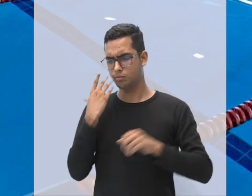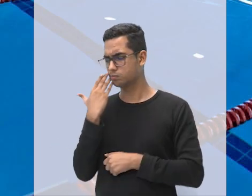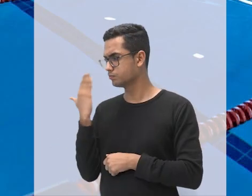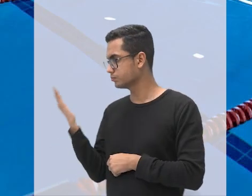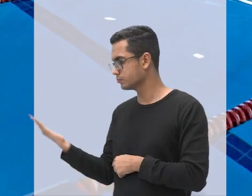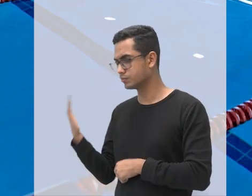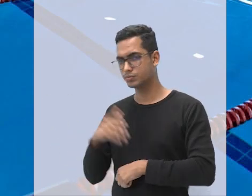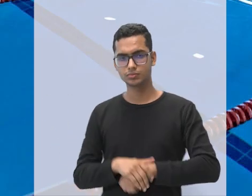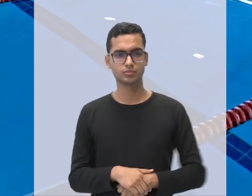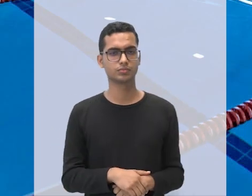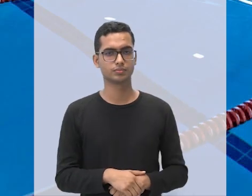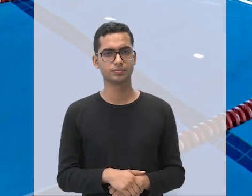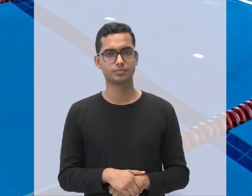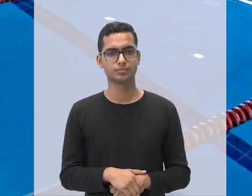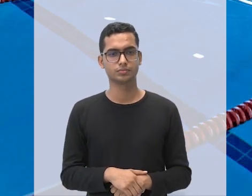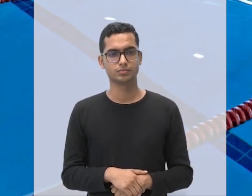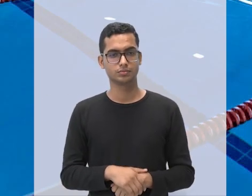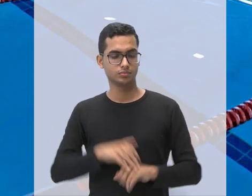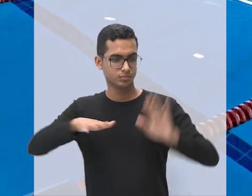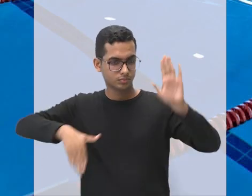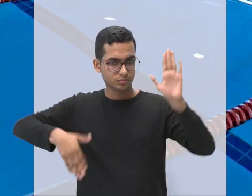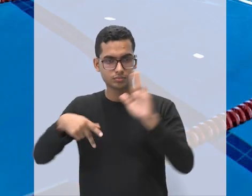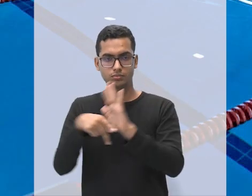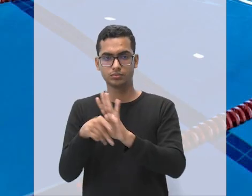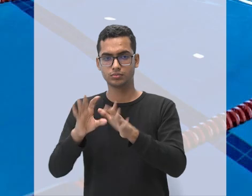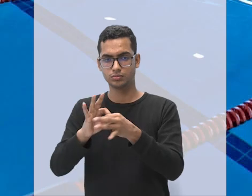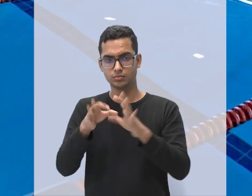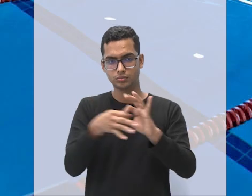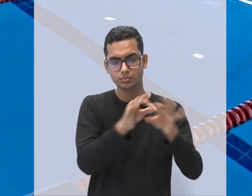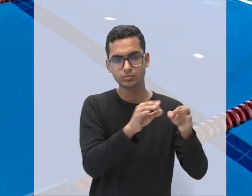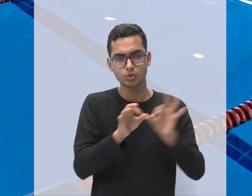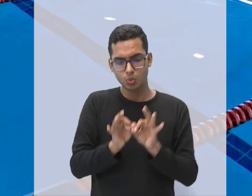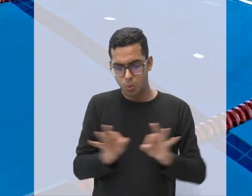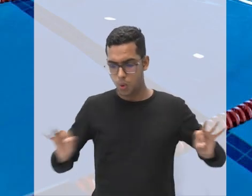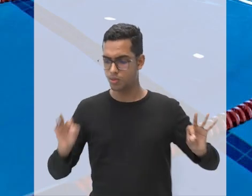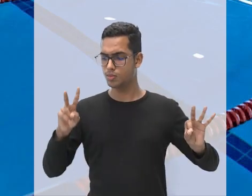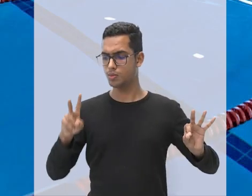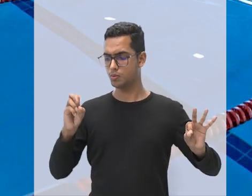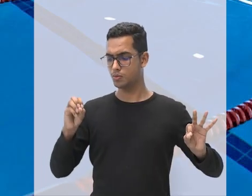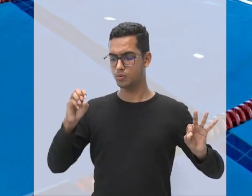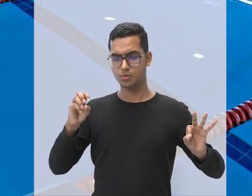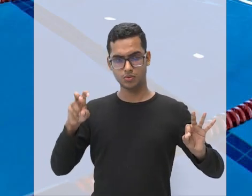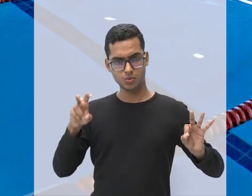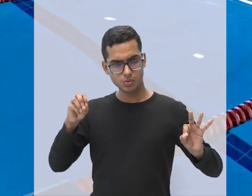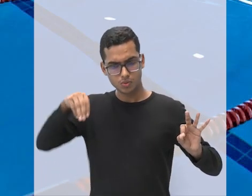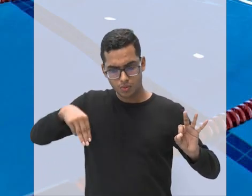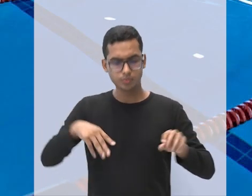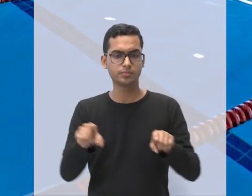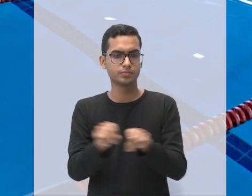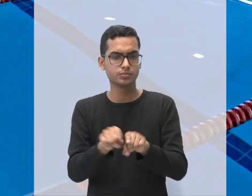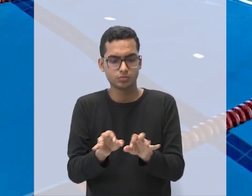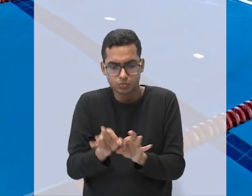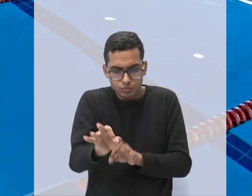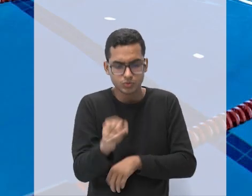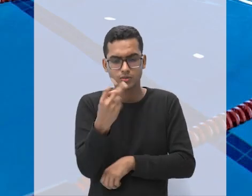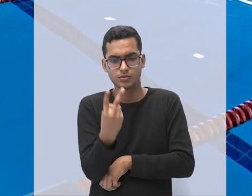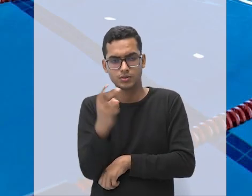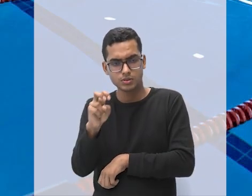para vocês, tá bom? Então, observem. Falando um pouco da piscina, vocês lembram aí quanto